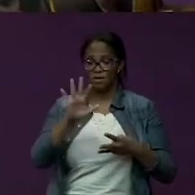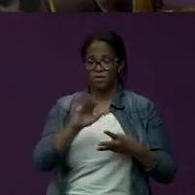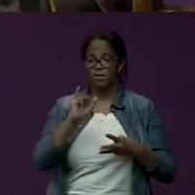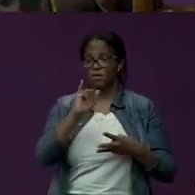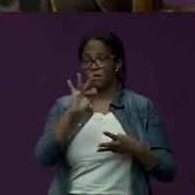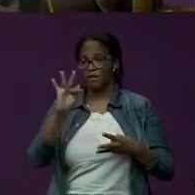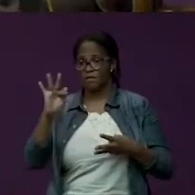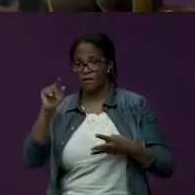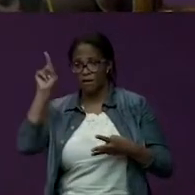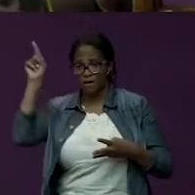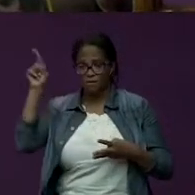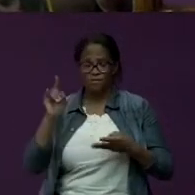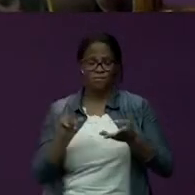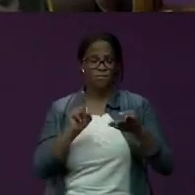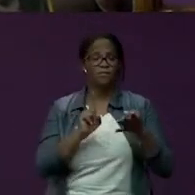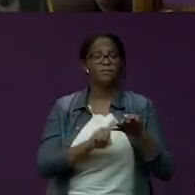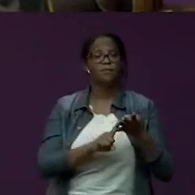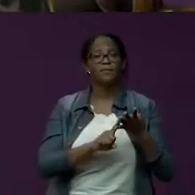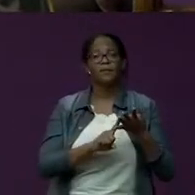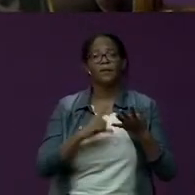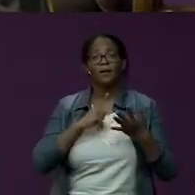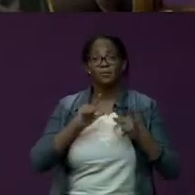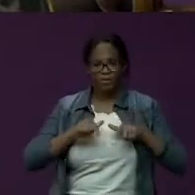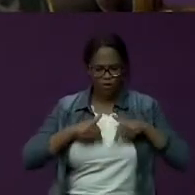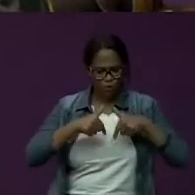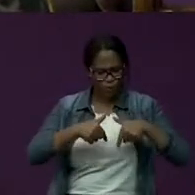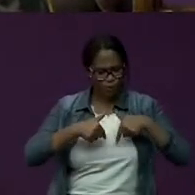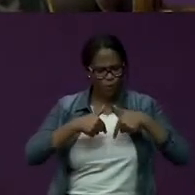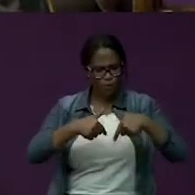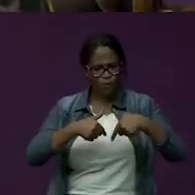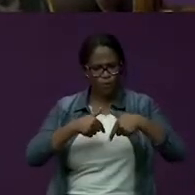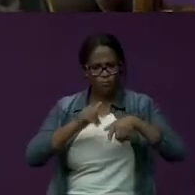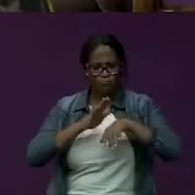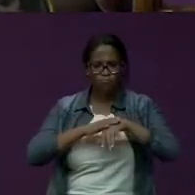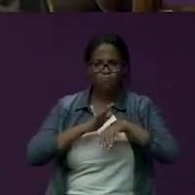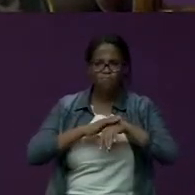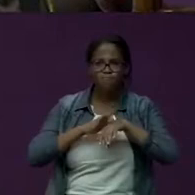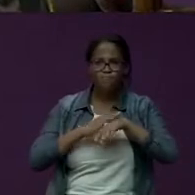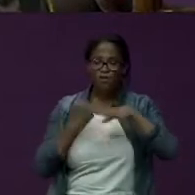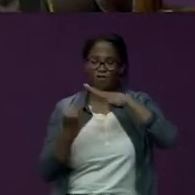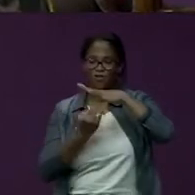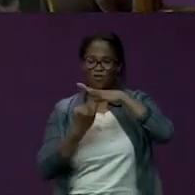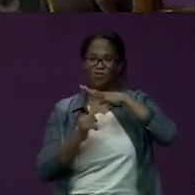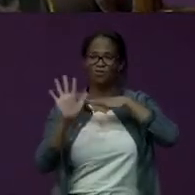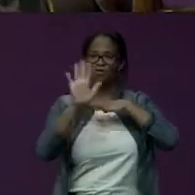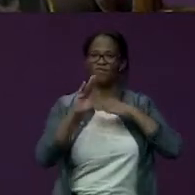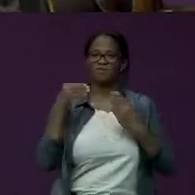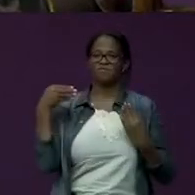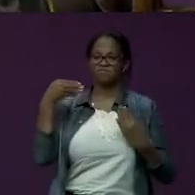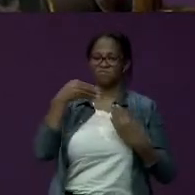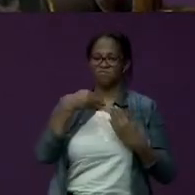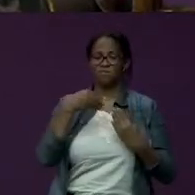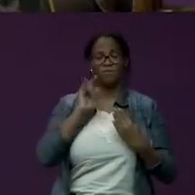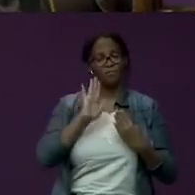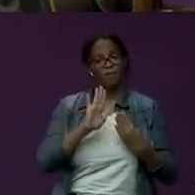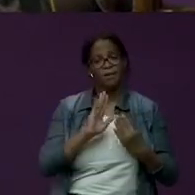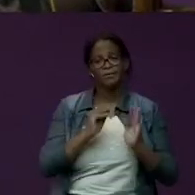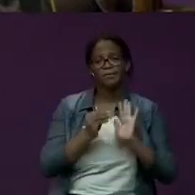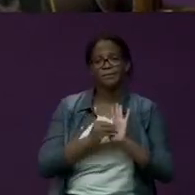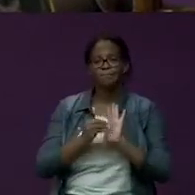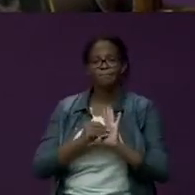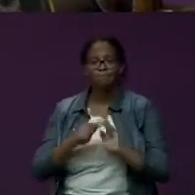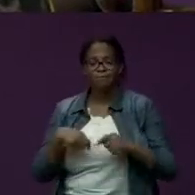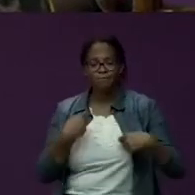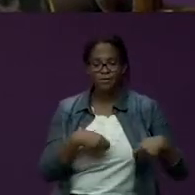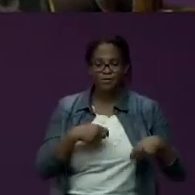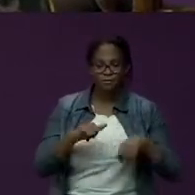Figueira, não é, que têm trabalhado no sentido desse papel de institutos nacionais, mas que precisam de